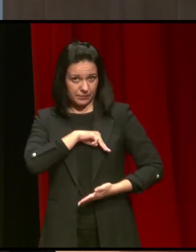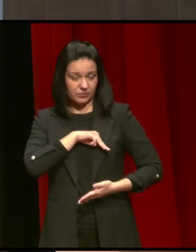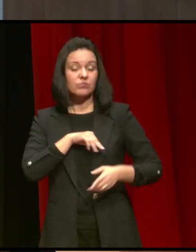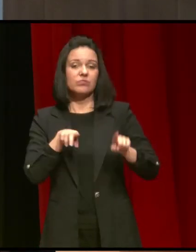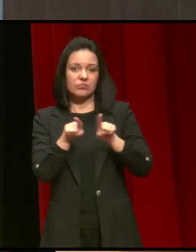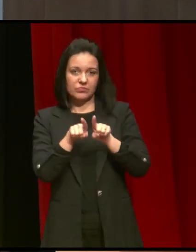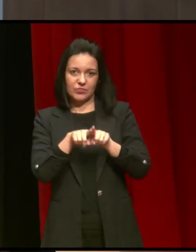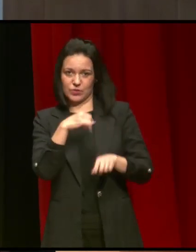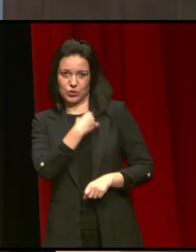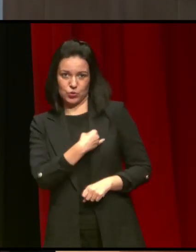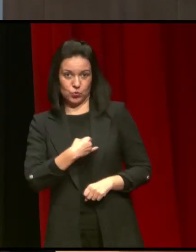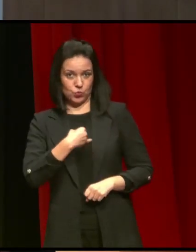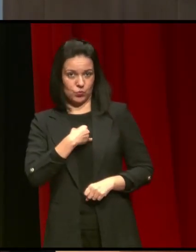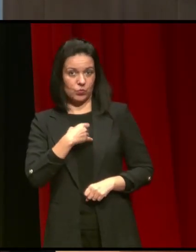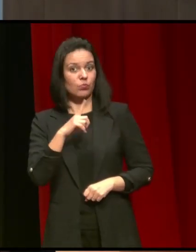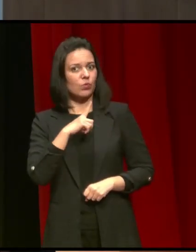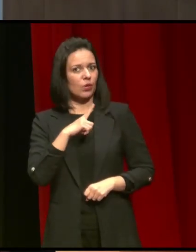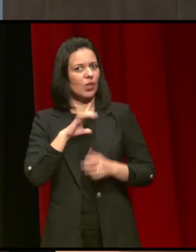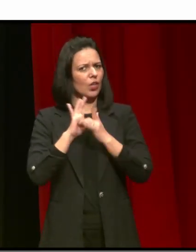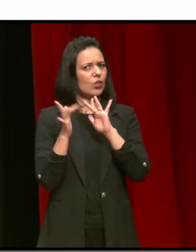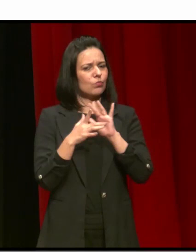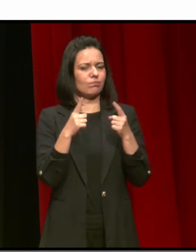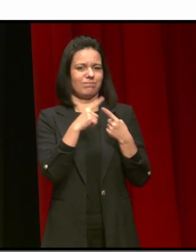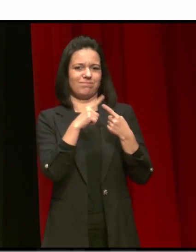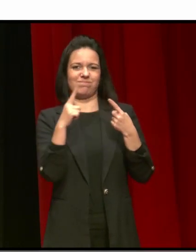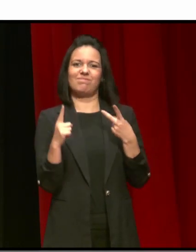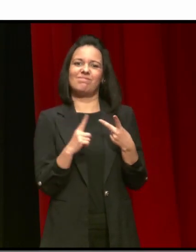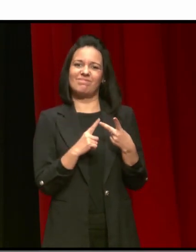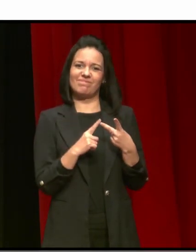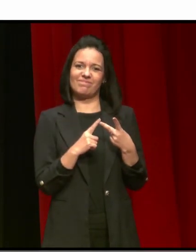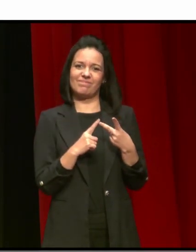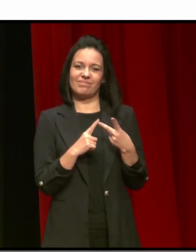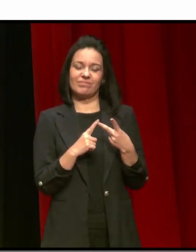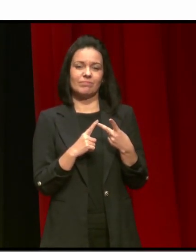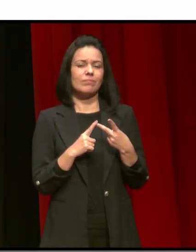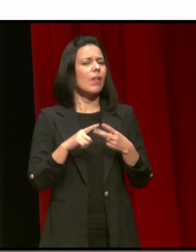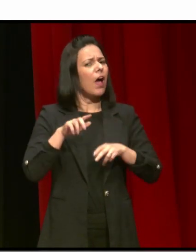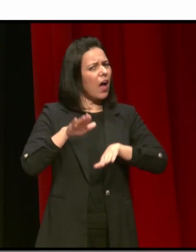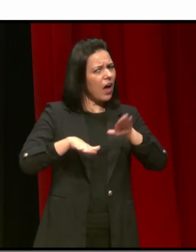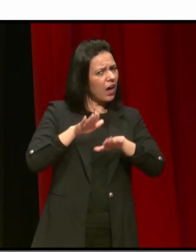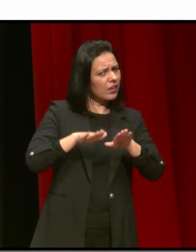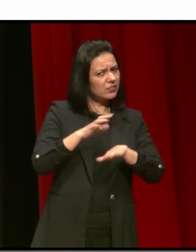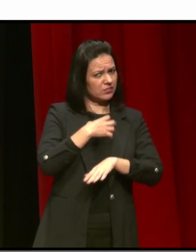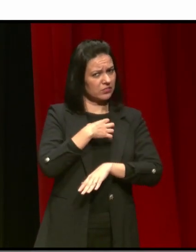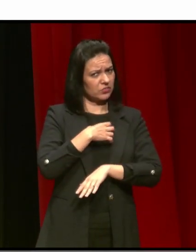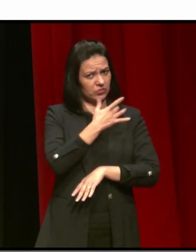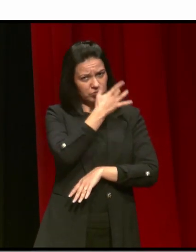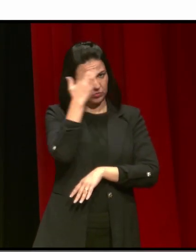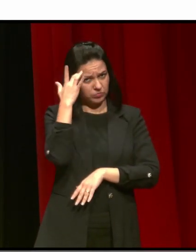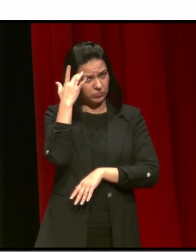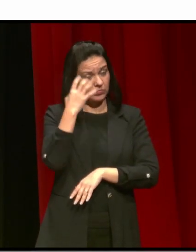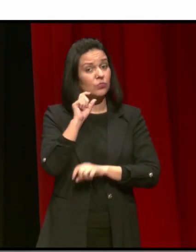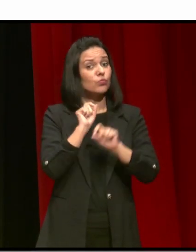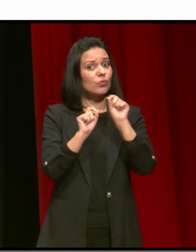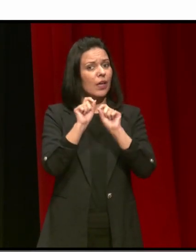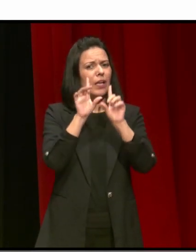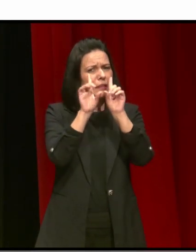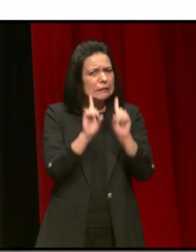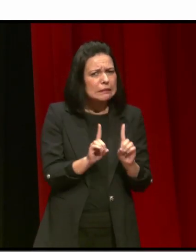abordagens de Jesus. Muitas vezes vocês vão ver as pessoas levando os deficientes para